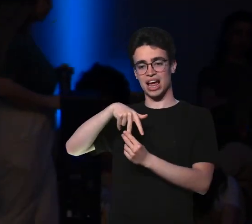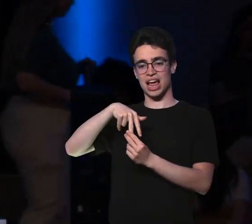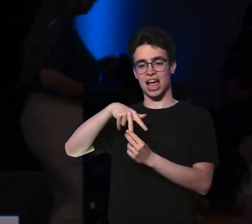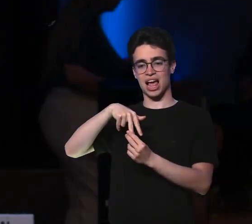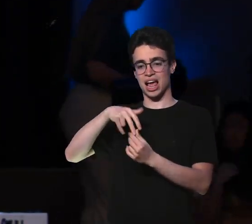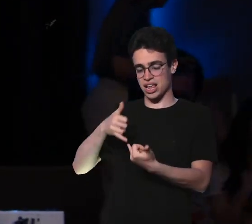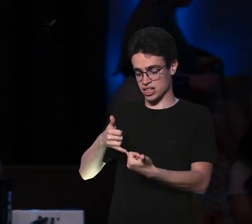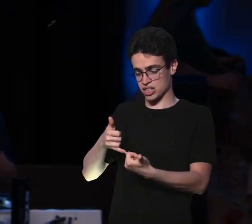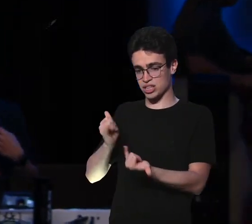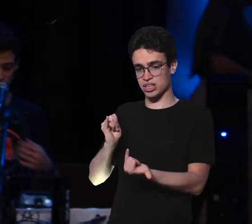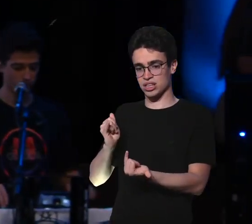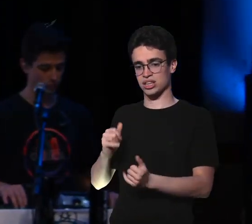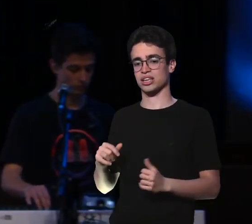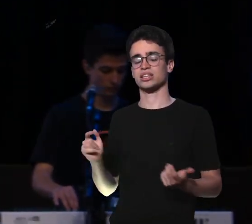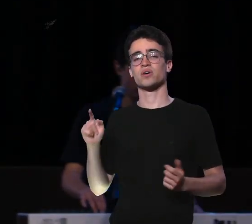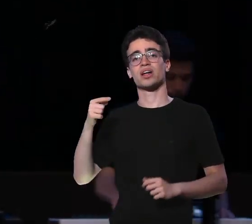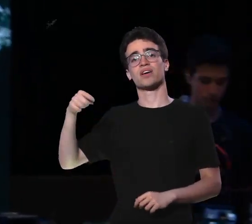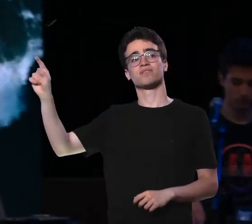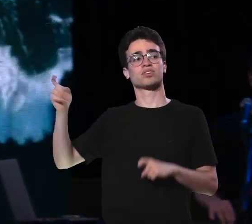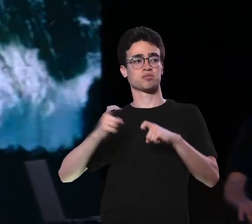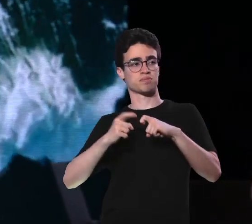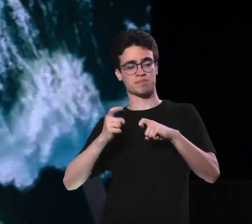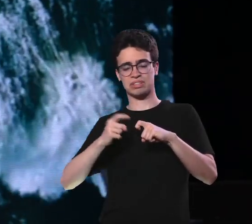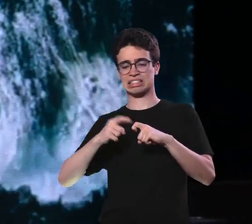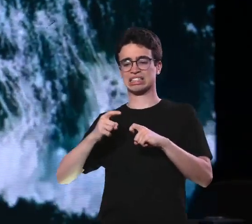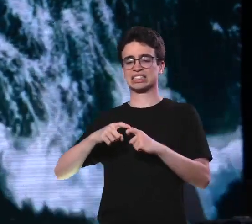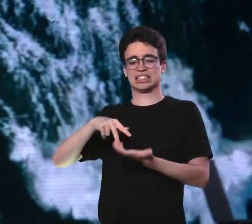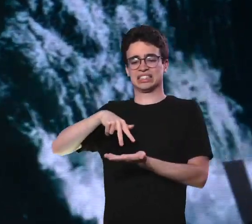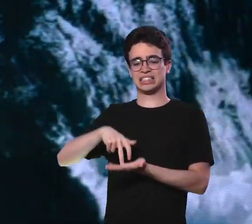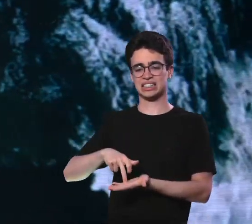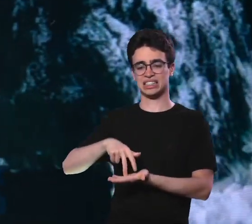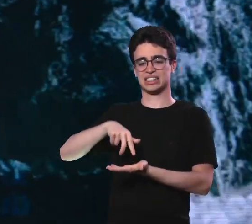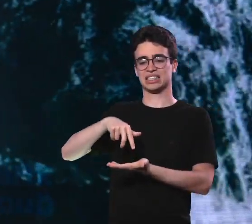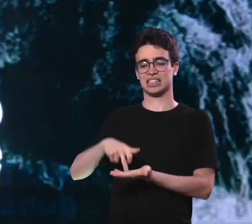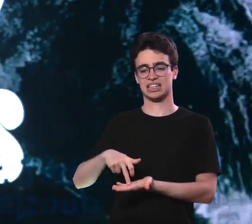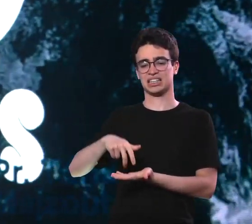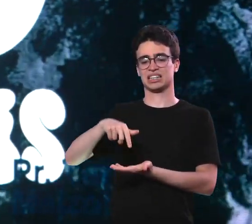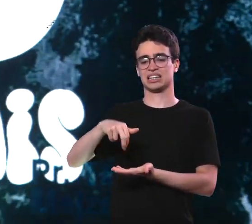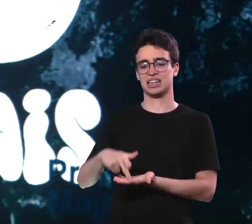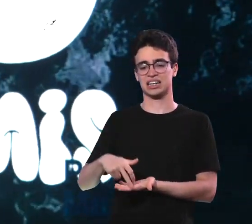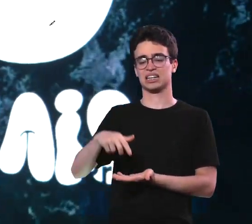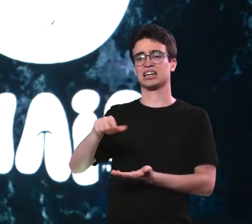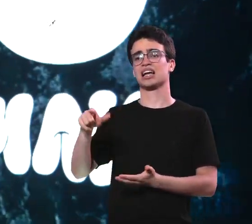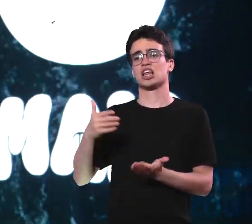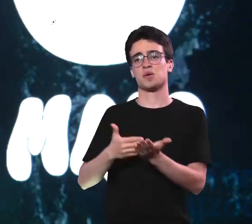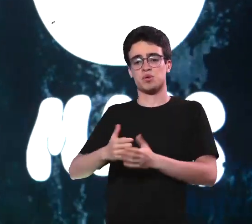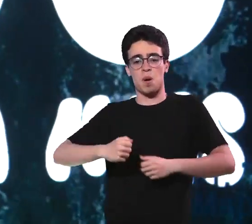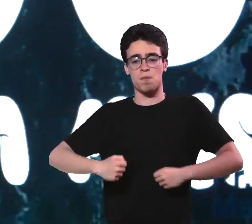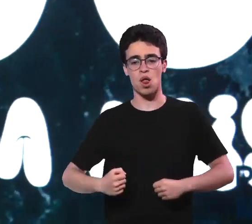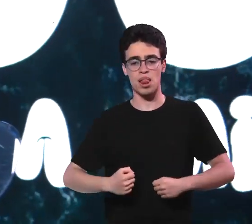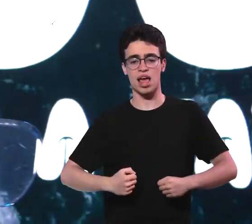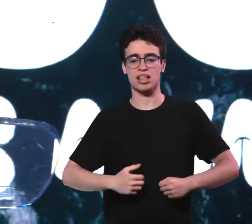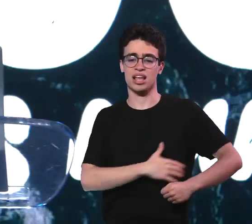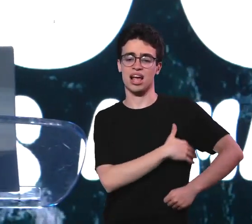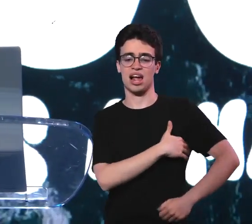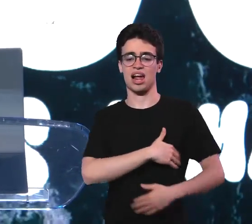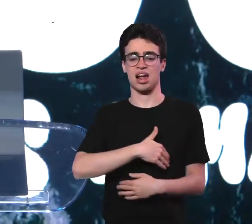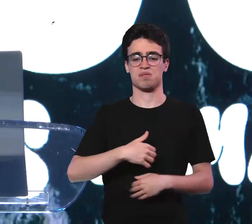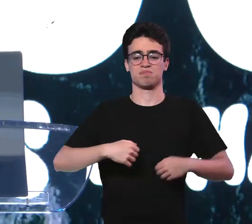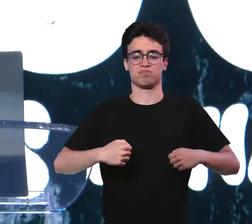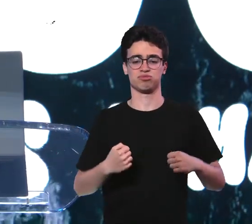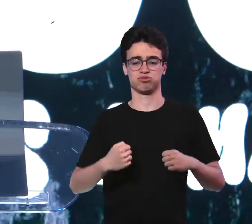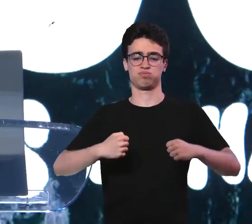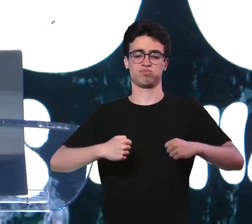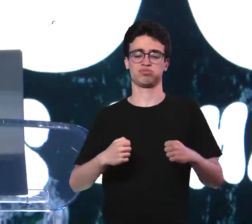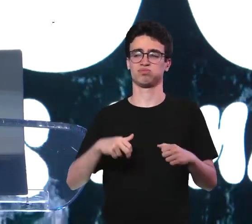E ela foi no médico, ela mal conseguia andar, muita dor. Começou a usar muletas, não conseguia ficar de pé sem